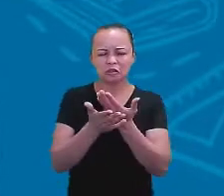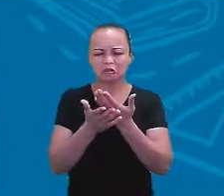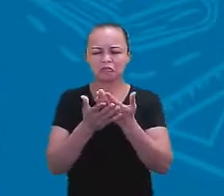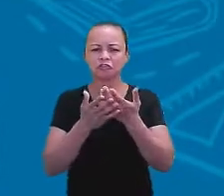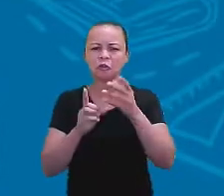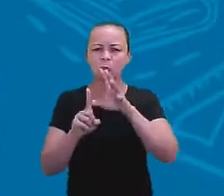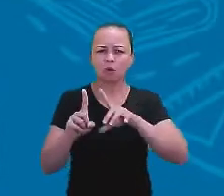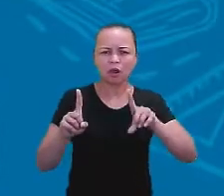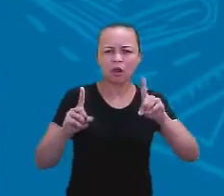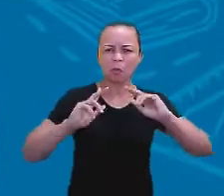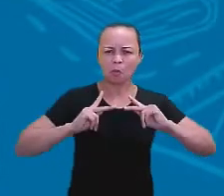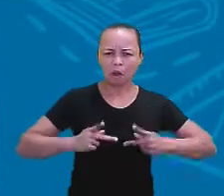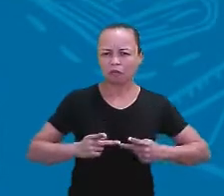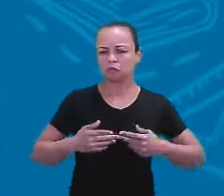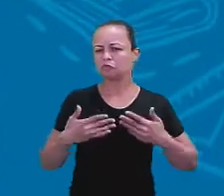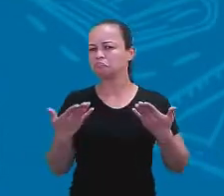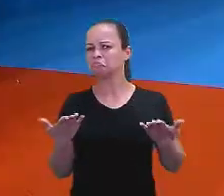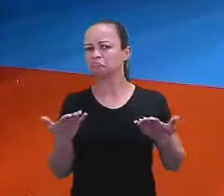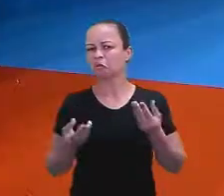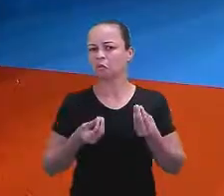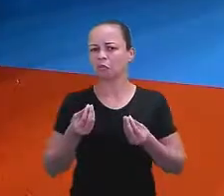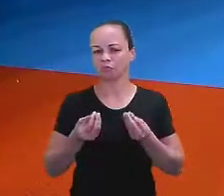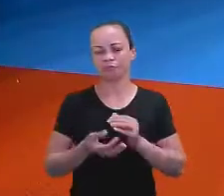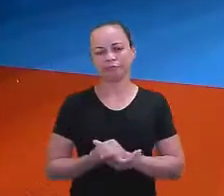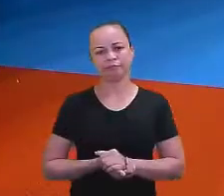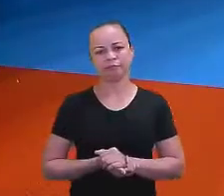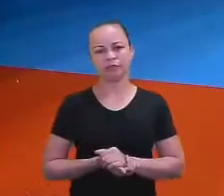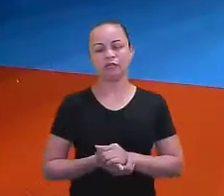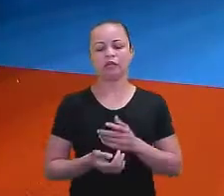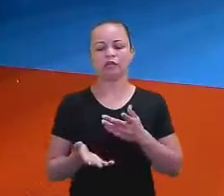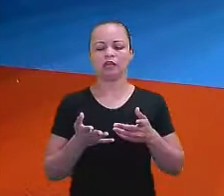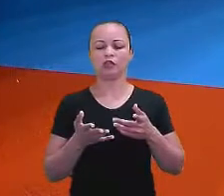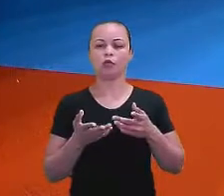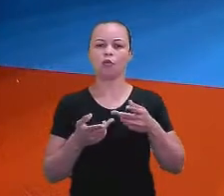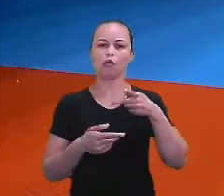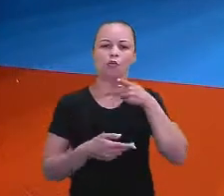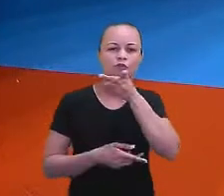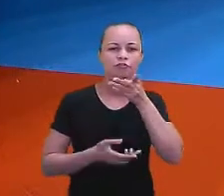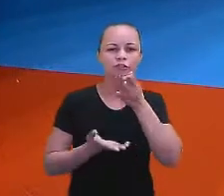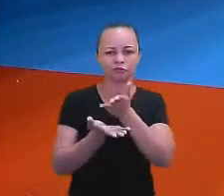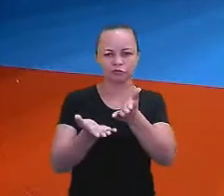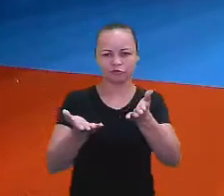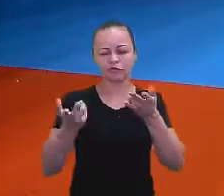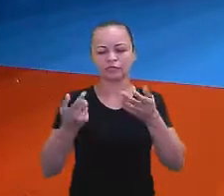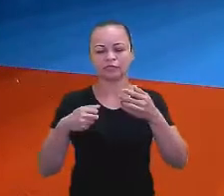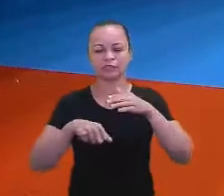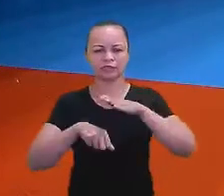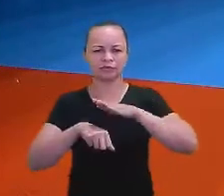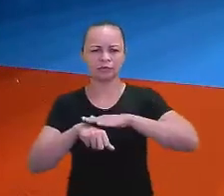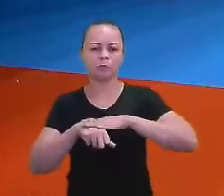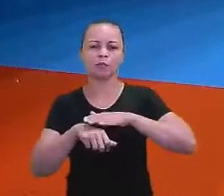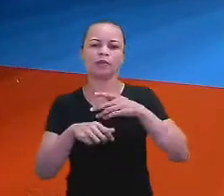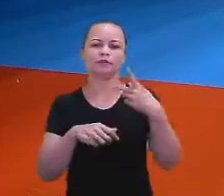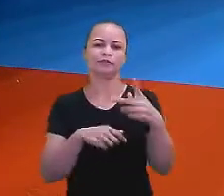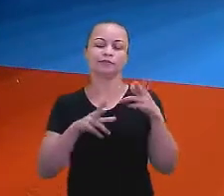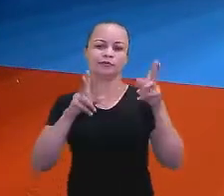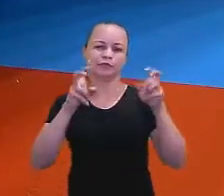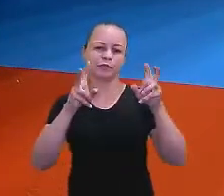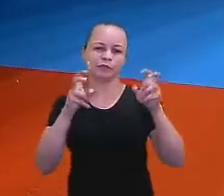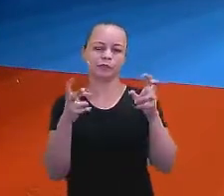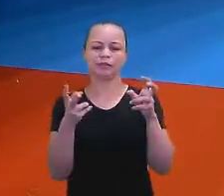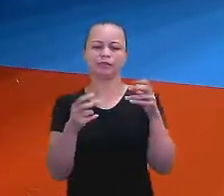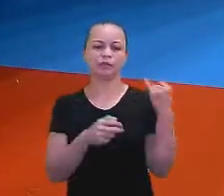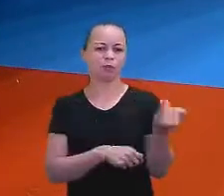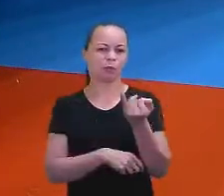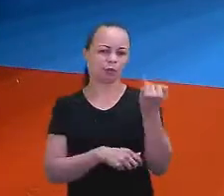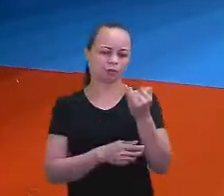já gostaria de convidar você, monstrinho do meu coração. Eu acho que essa temática aqui é uma temática que é tão importante, tão relevante. Porque se o homem